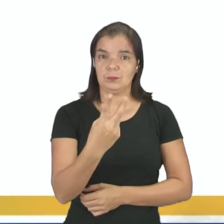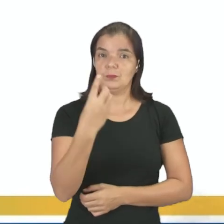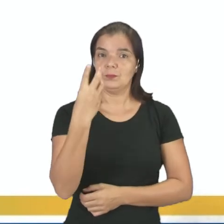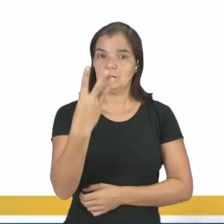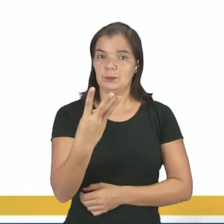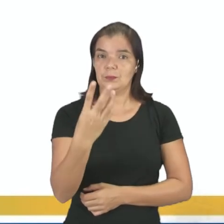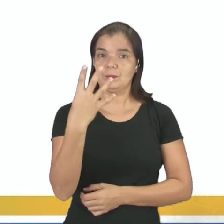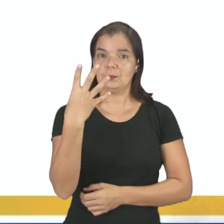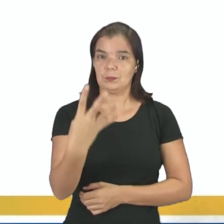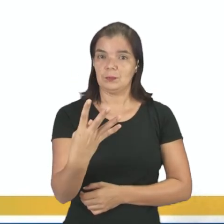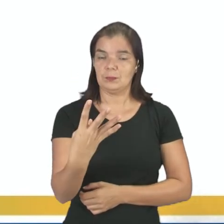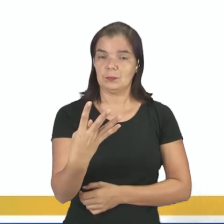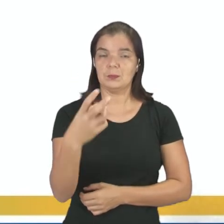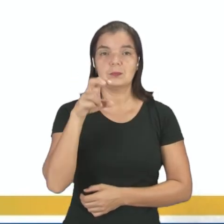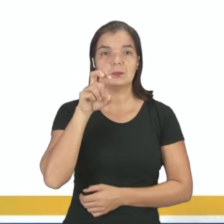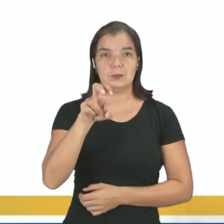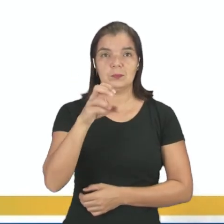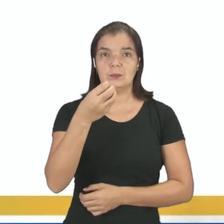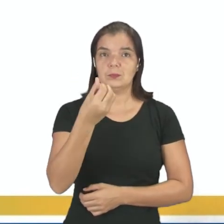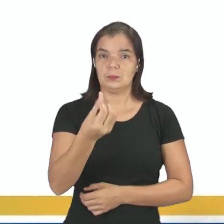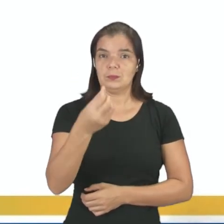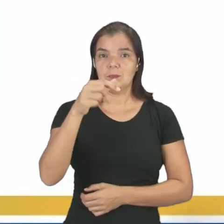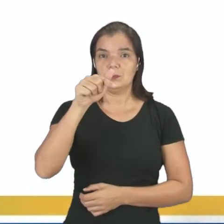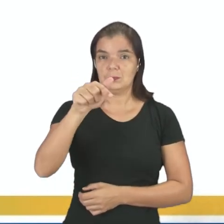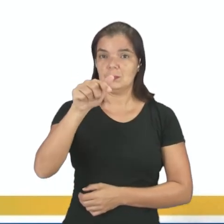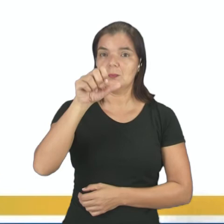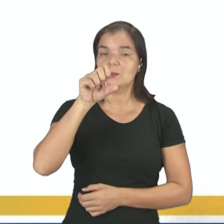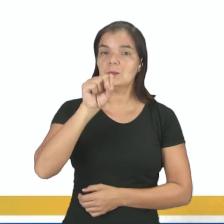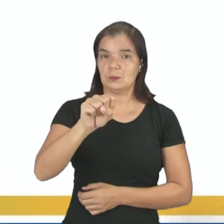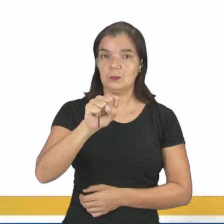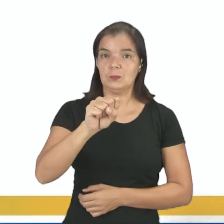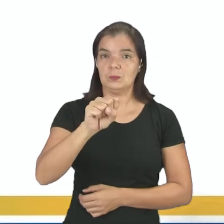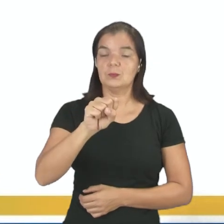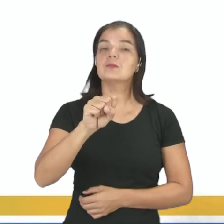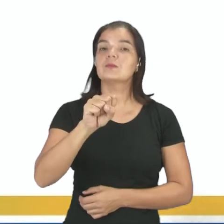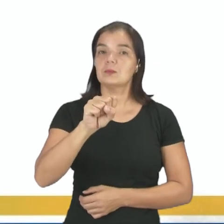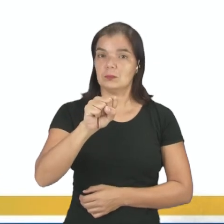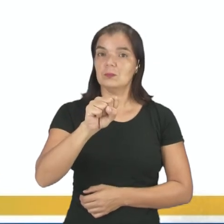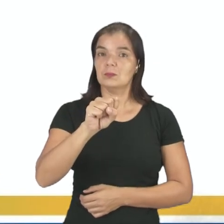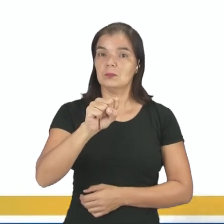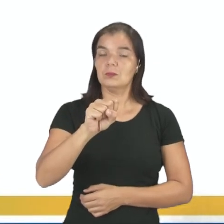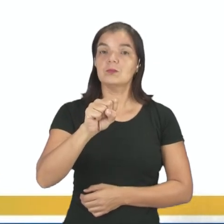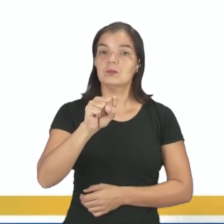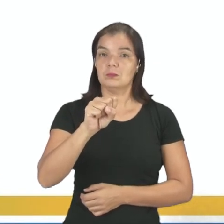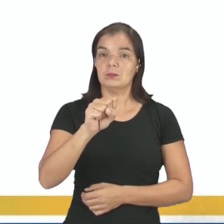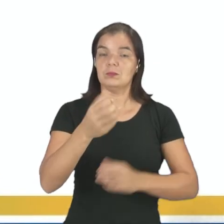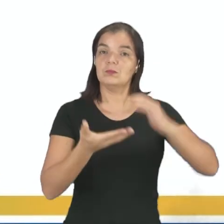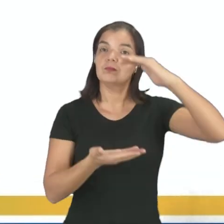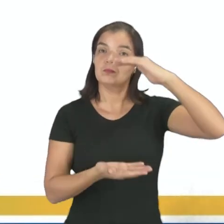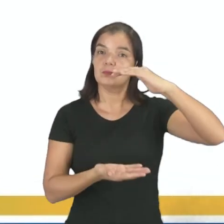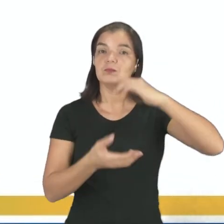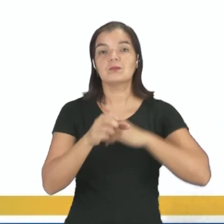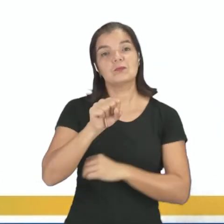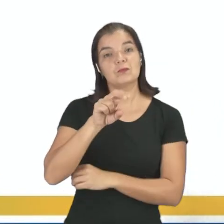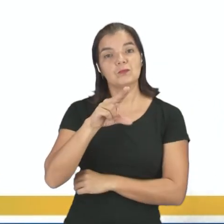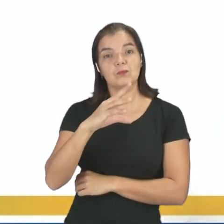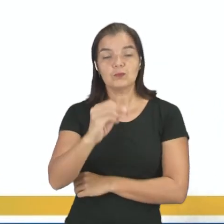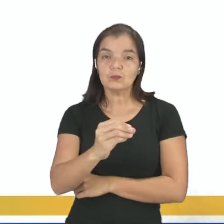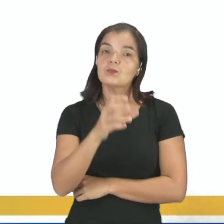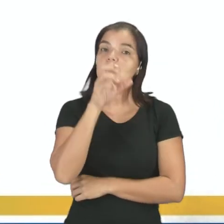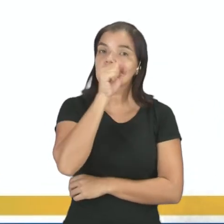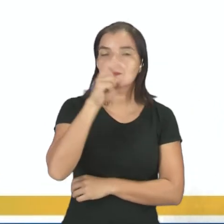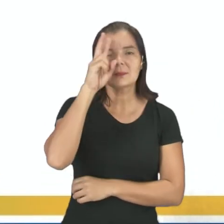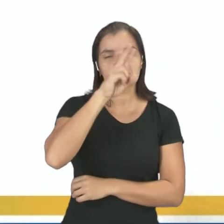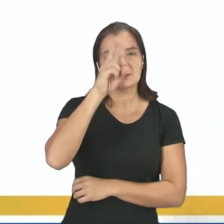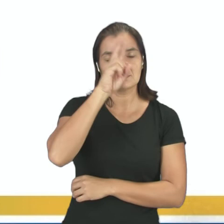2, 3, 4, 5, 6, 7, 8. 8 caixas de suco de laranja.